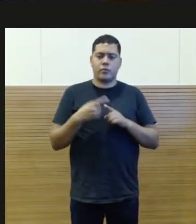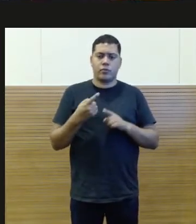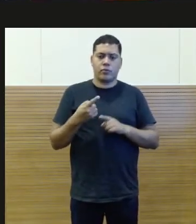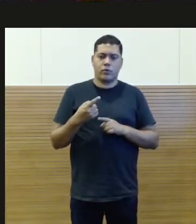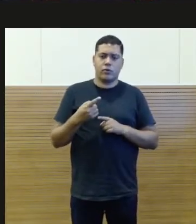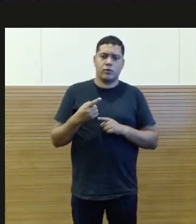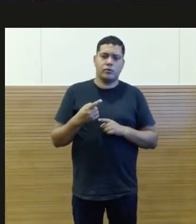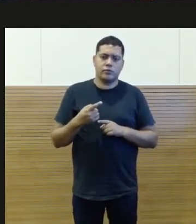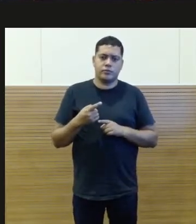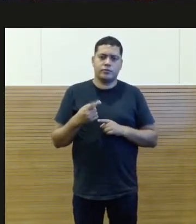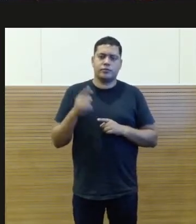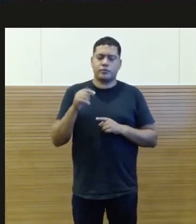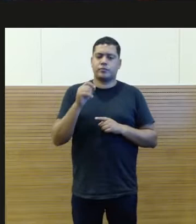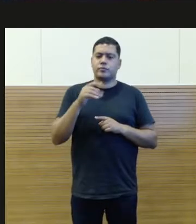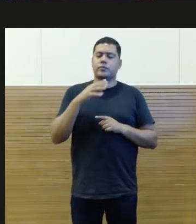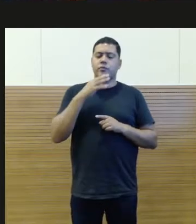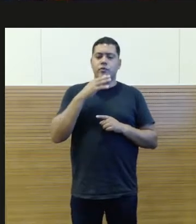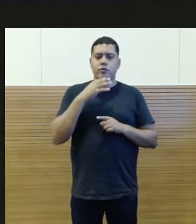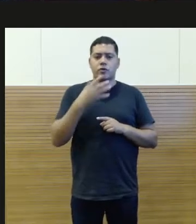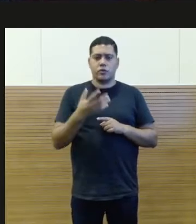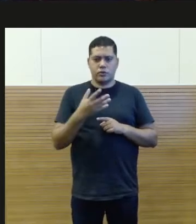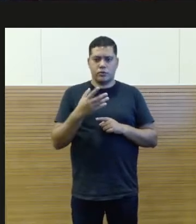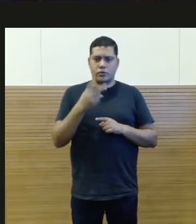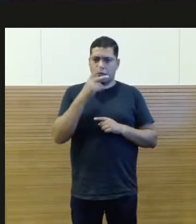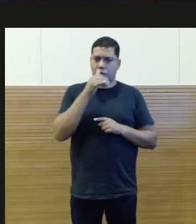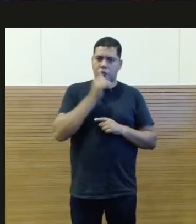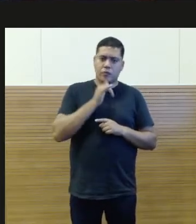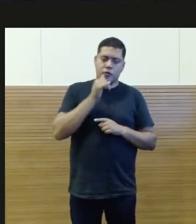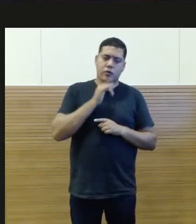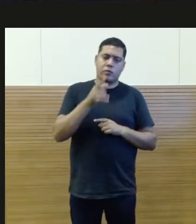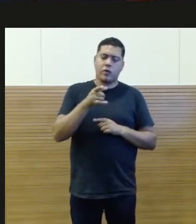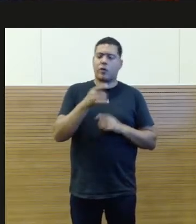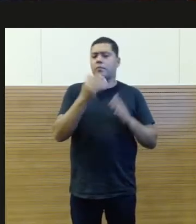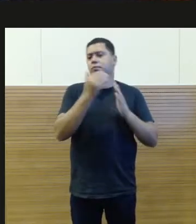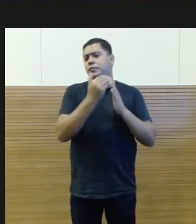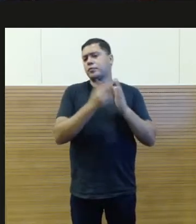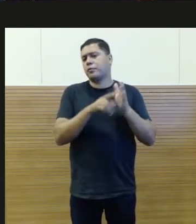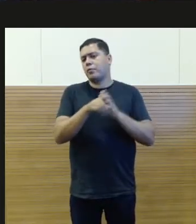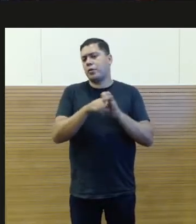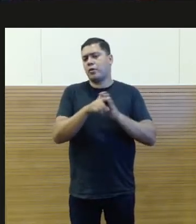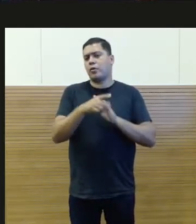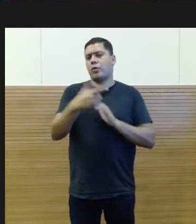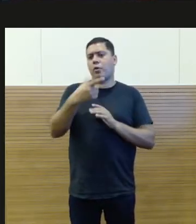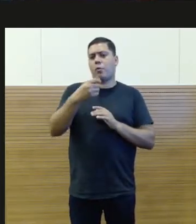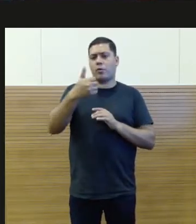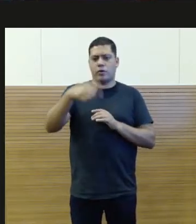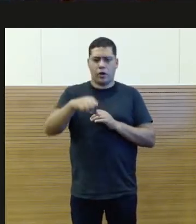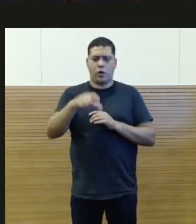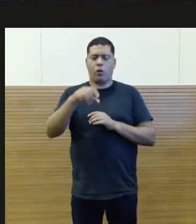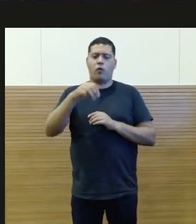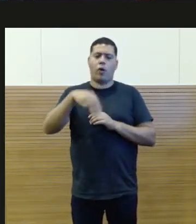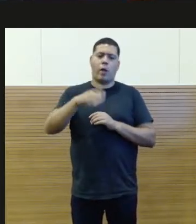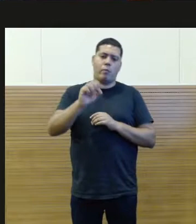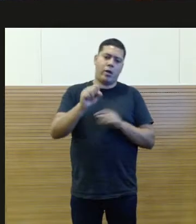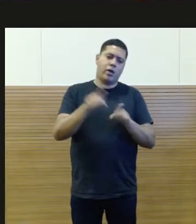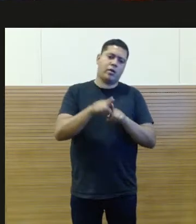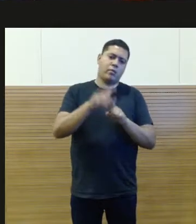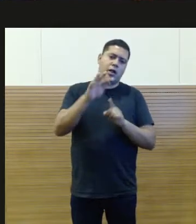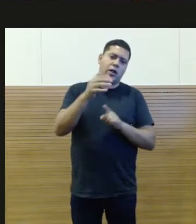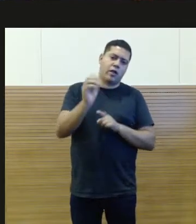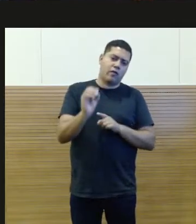sendo consensualmente reconhecido. Por exemplo, essa publicação de 2019 da OMS e da FAO, que